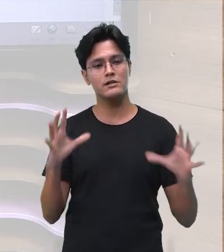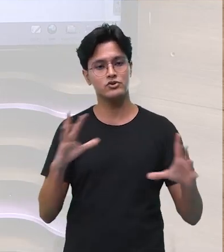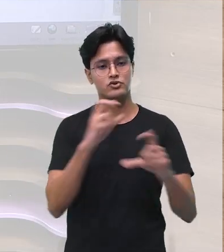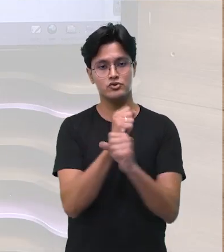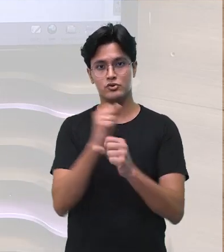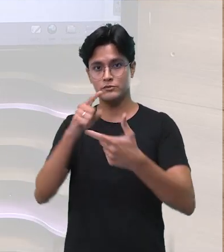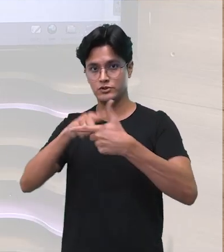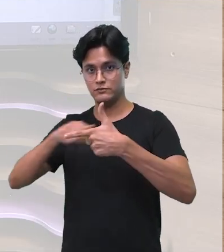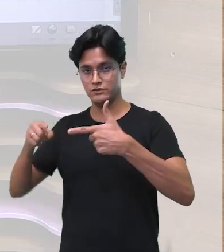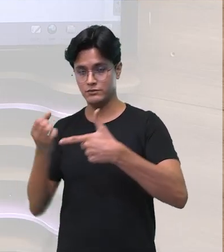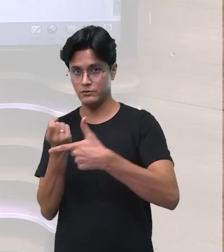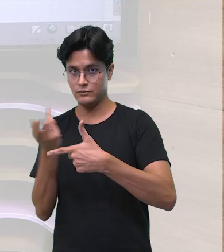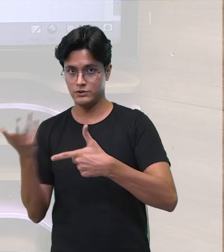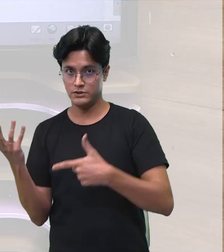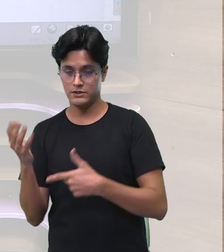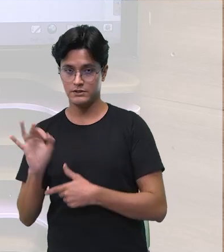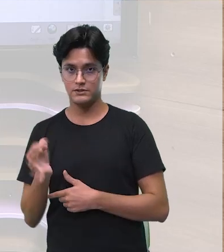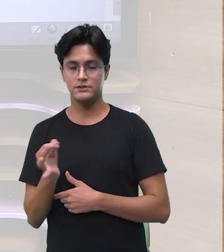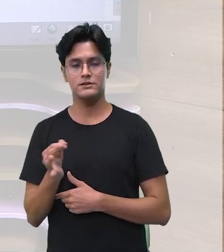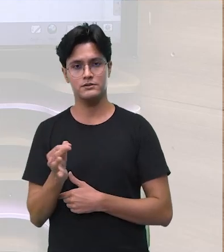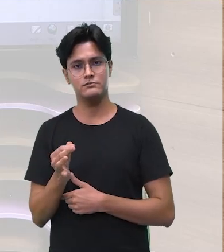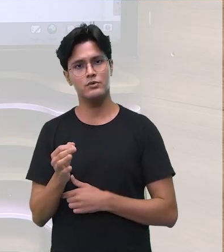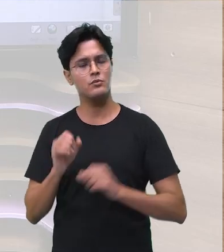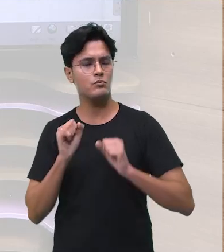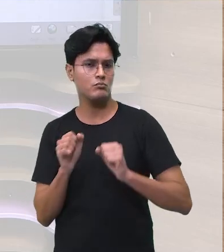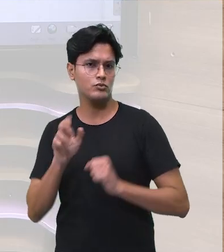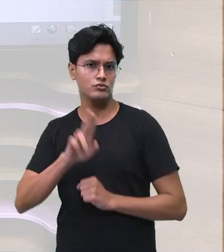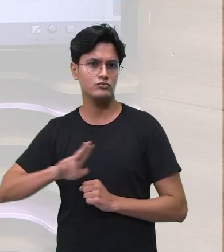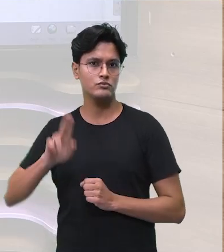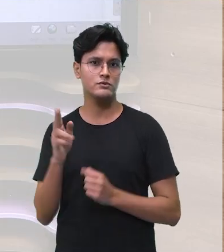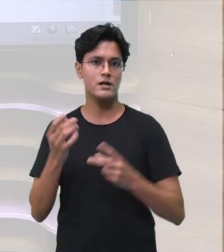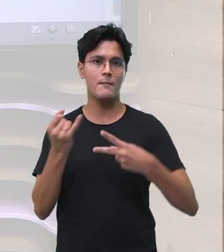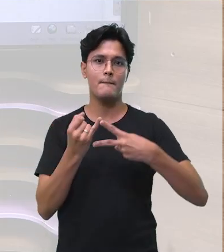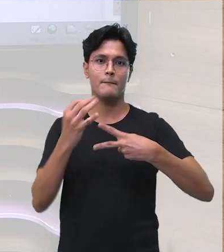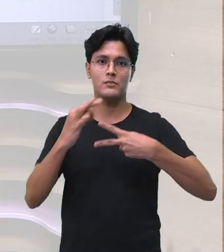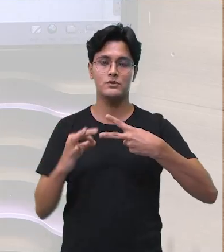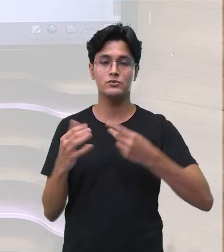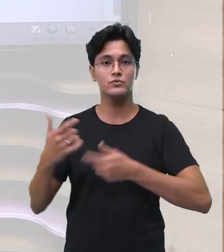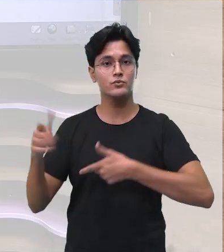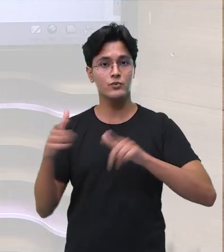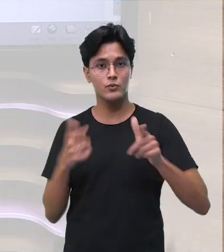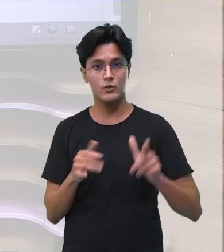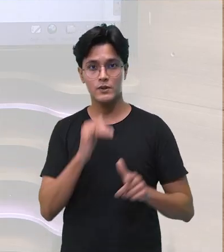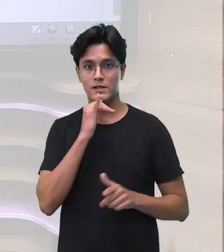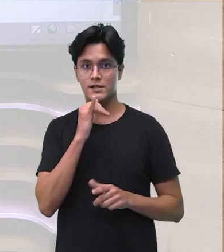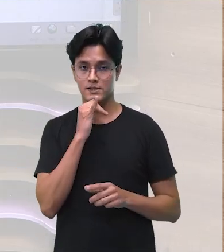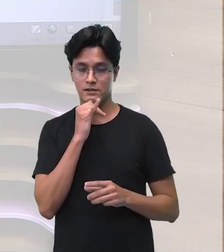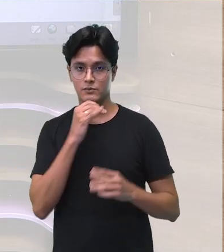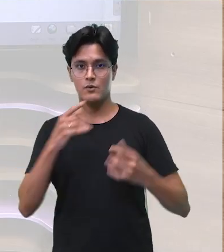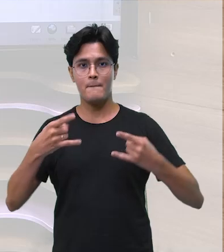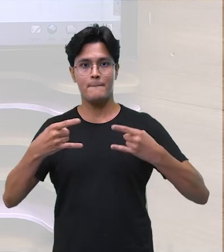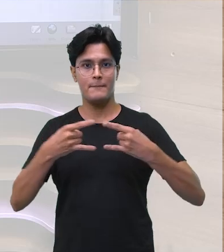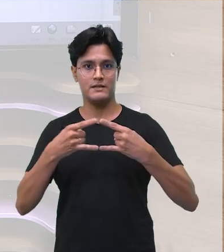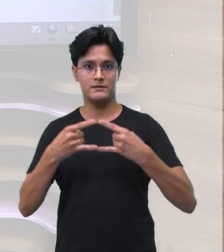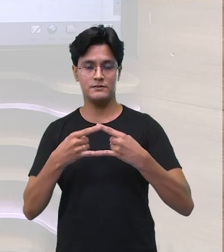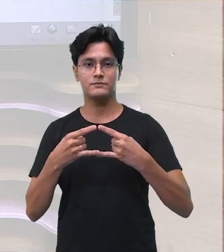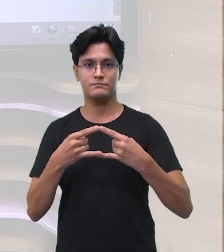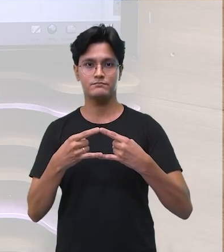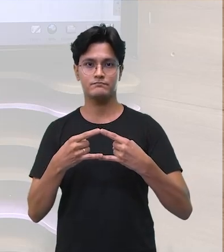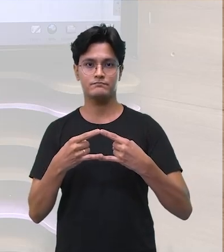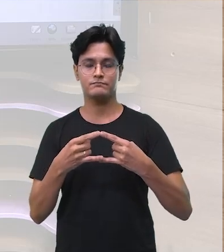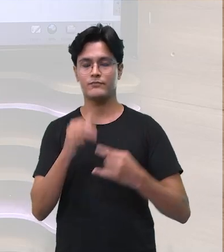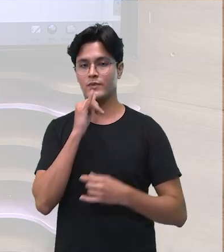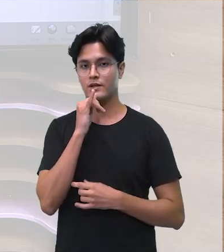Nós fizemos aí o exemplo com esse polígono, mas poderia ser outro. Poderia, por exemplo, ser um pentágono. Então, no lugar do n,